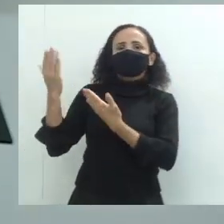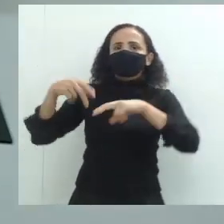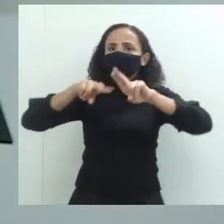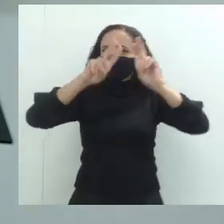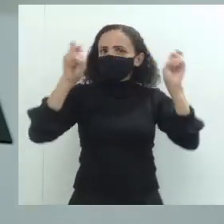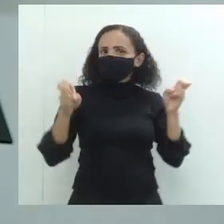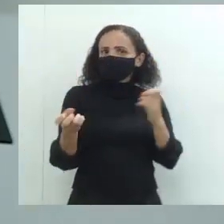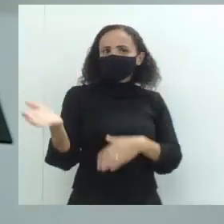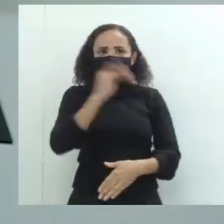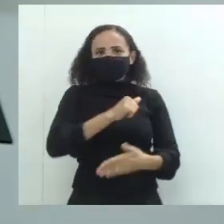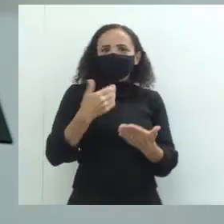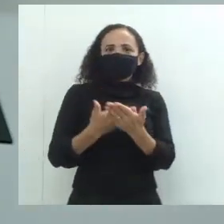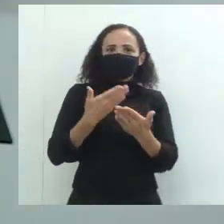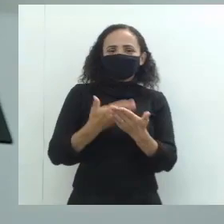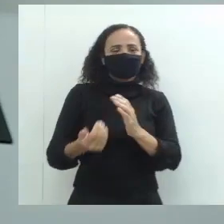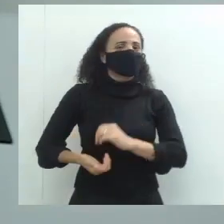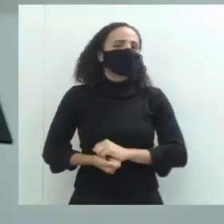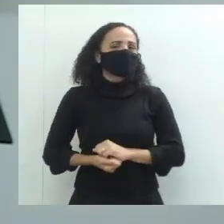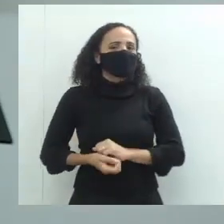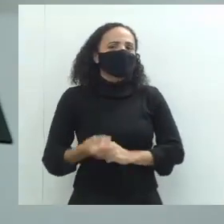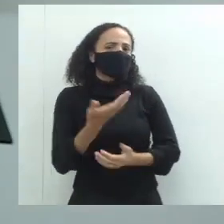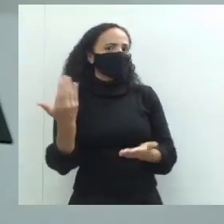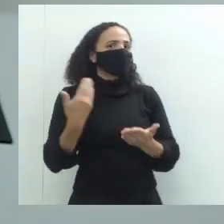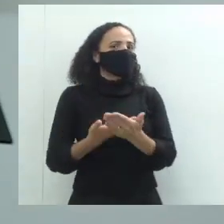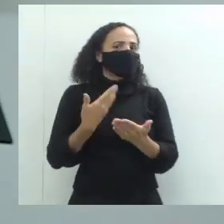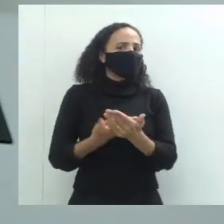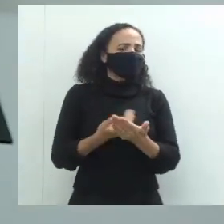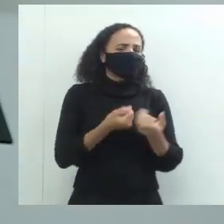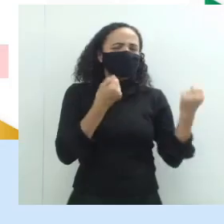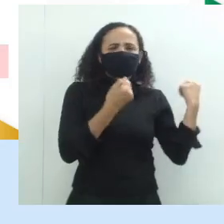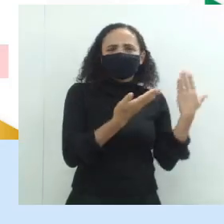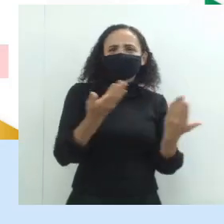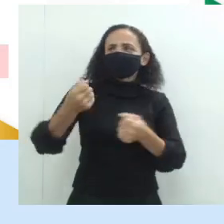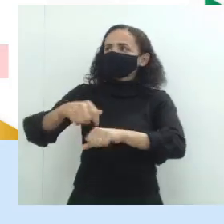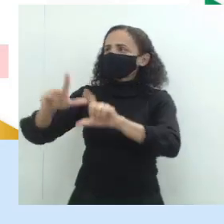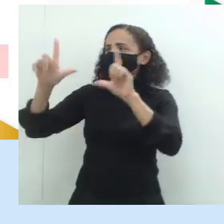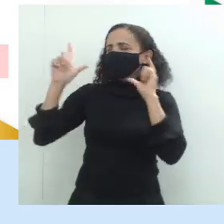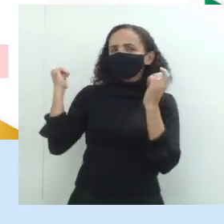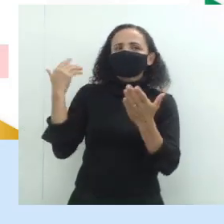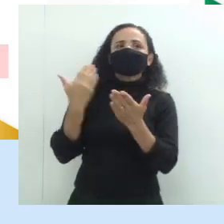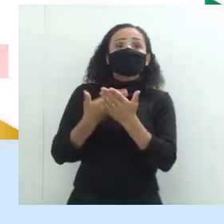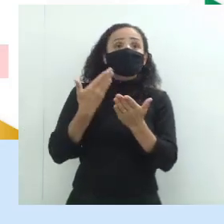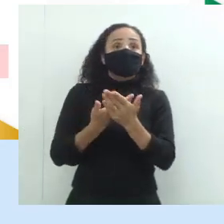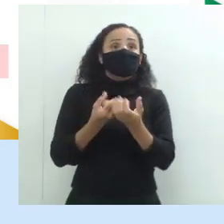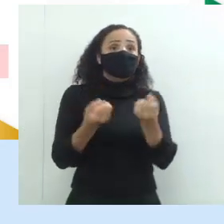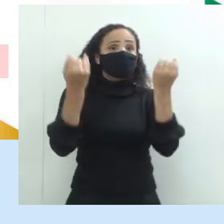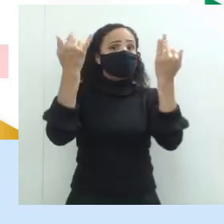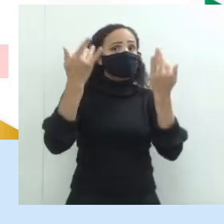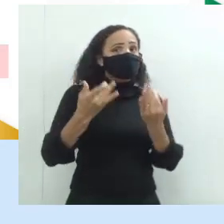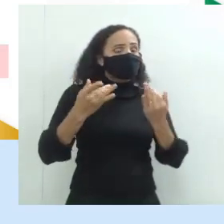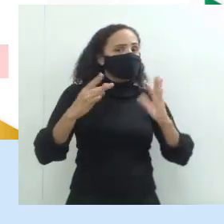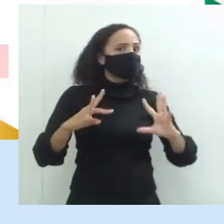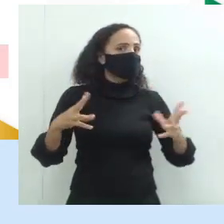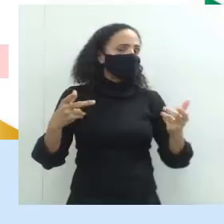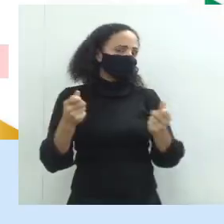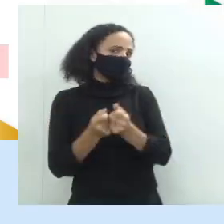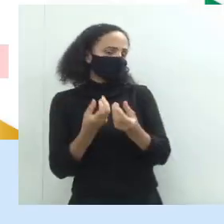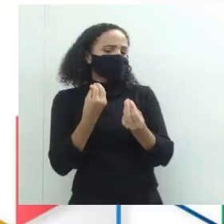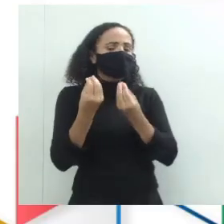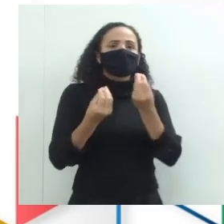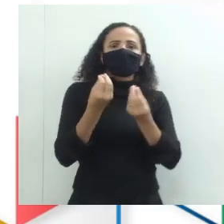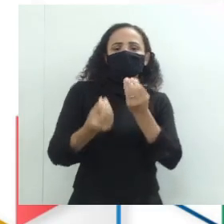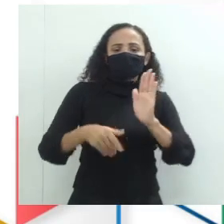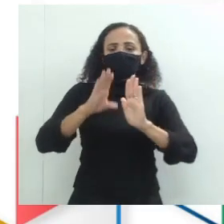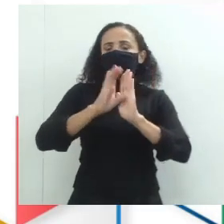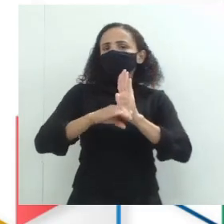comigo, vamos lá? Tá bom? Vamos lá, Manuel, mostra para ele aí os slides para a gente começar a falar sobre conceito,